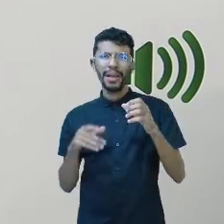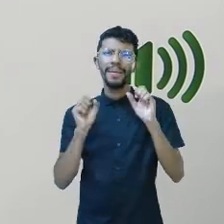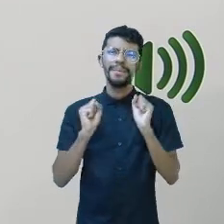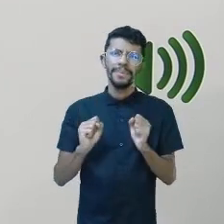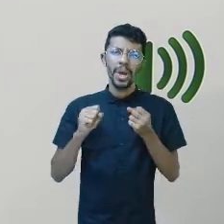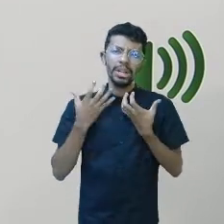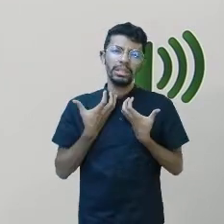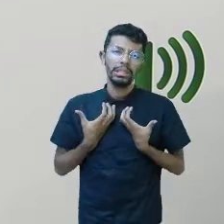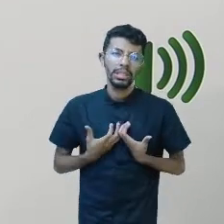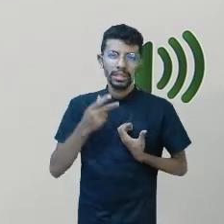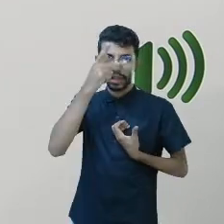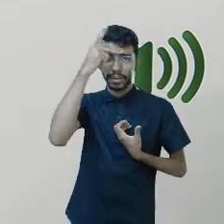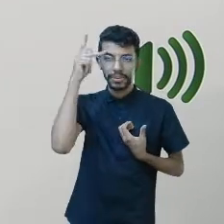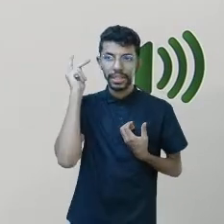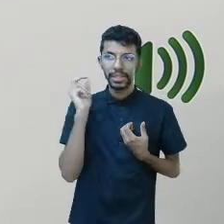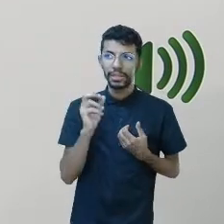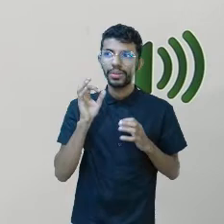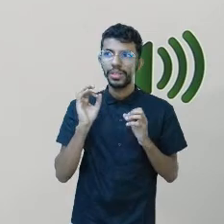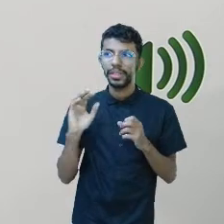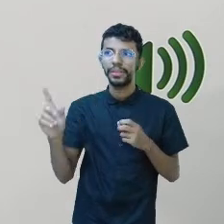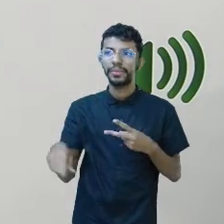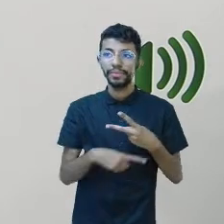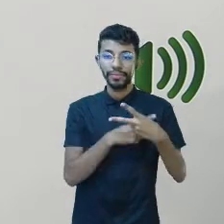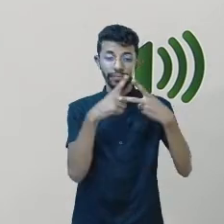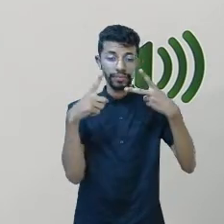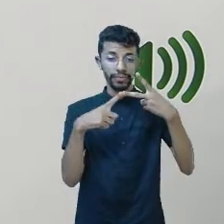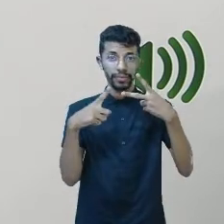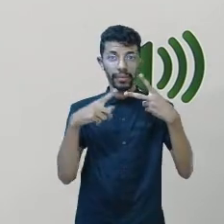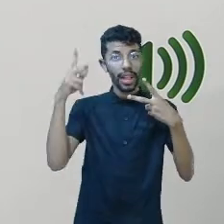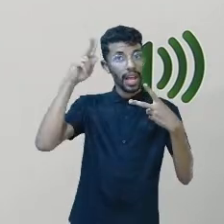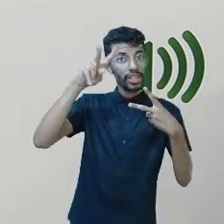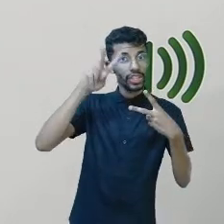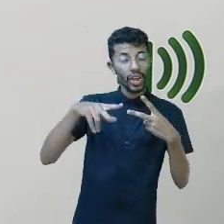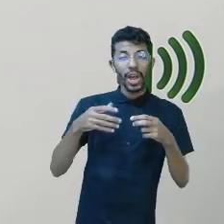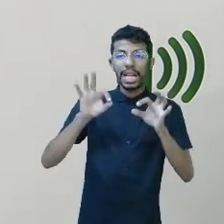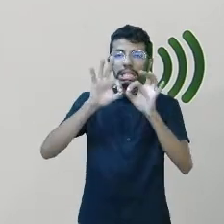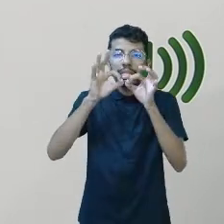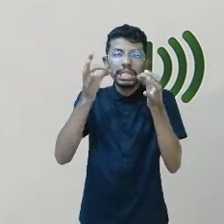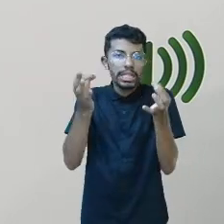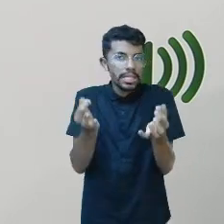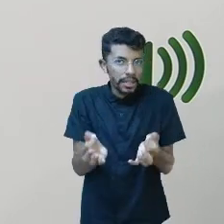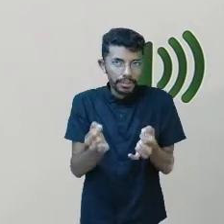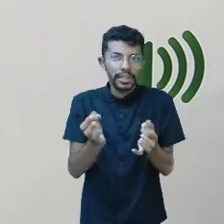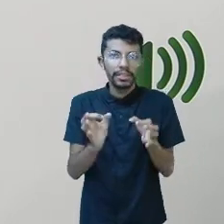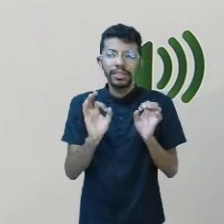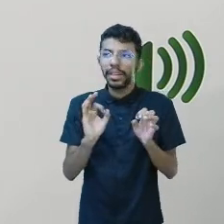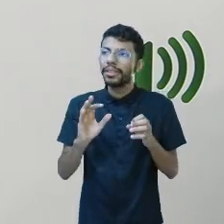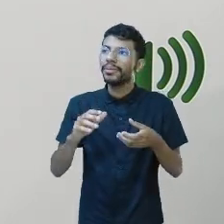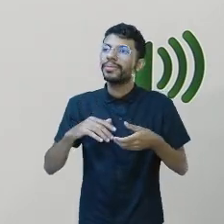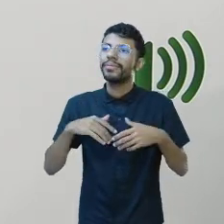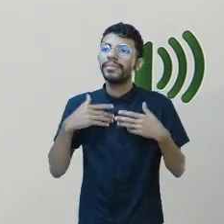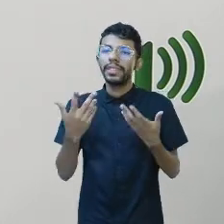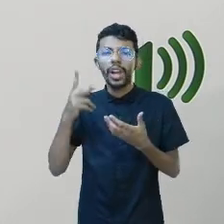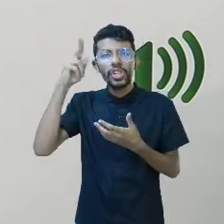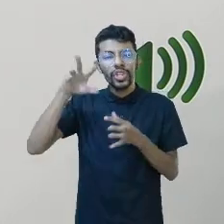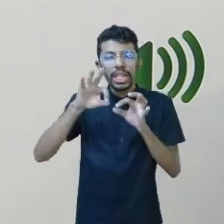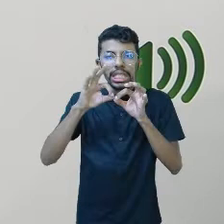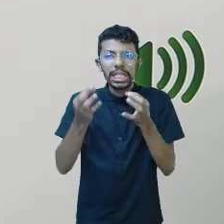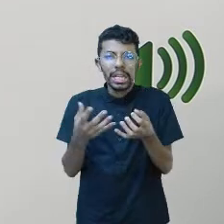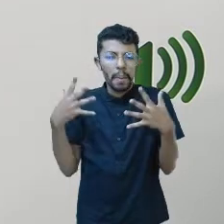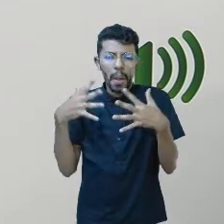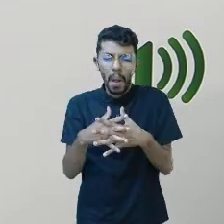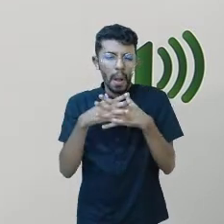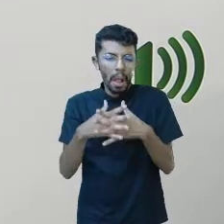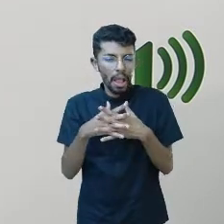cansar a pessoa que está ali ouvindo. O enredo é simples, então a historinha é simples, não é muito